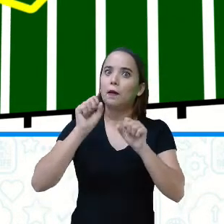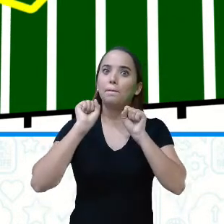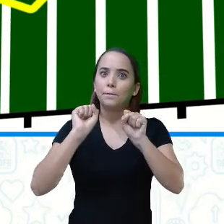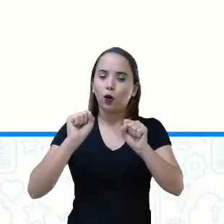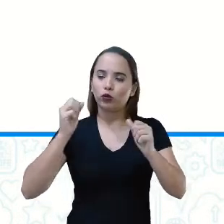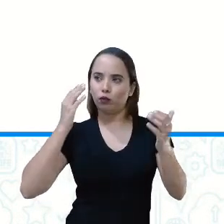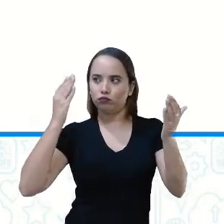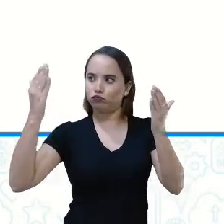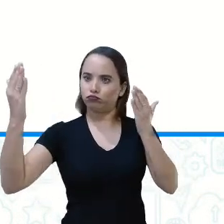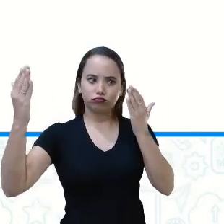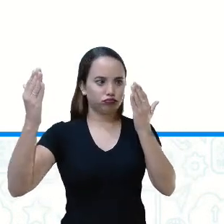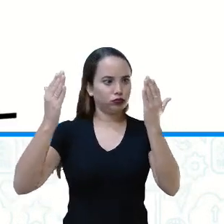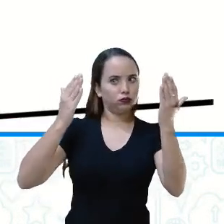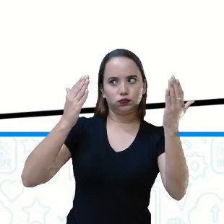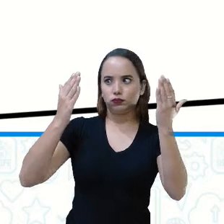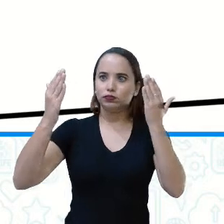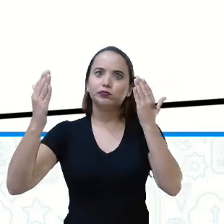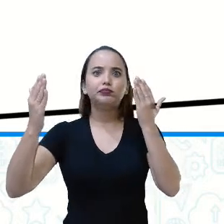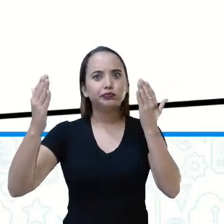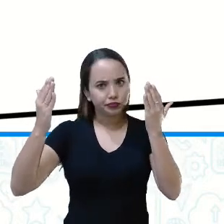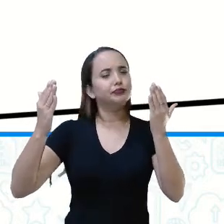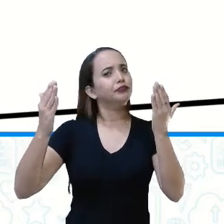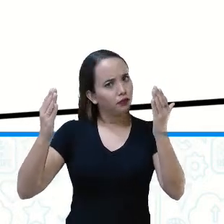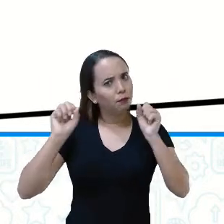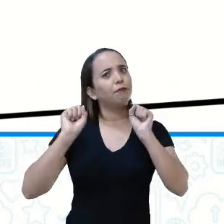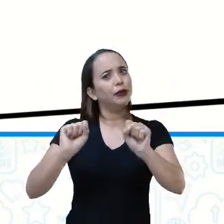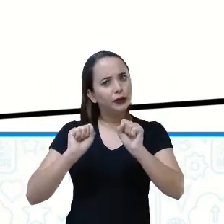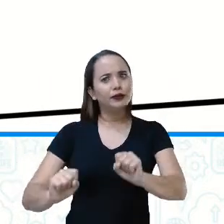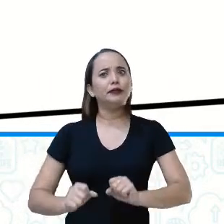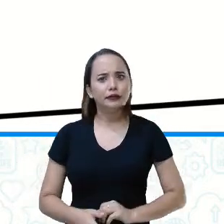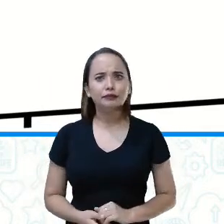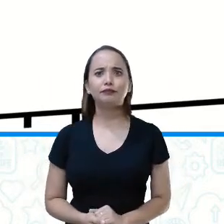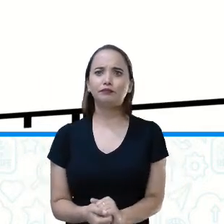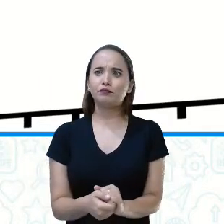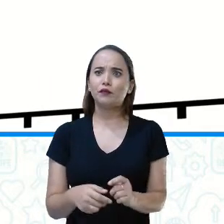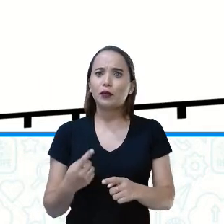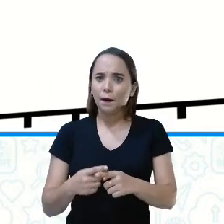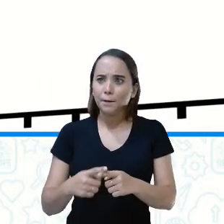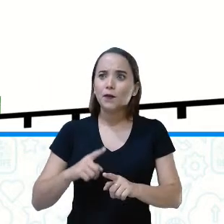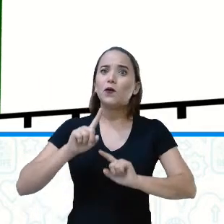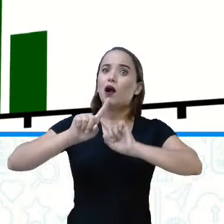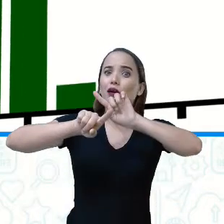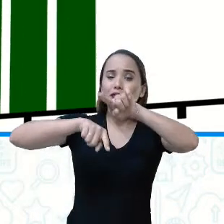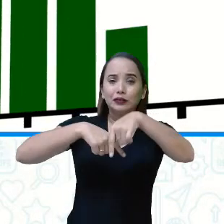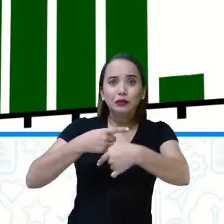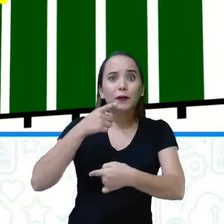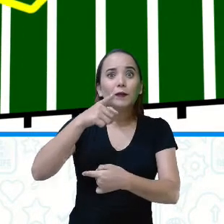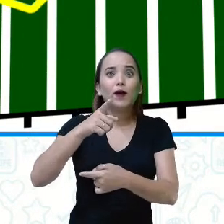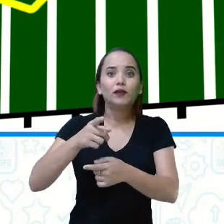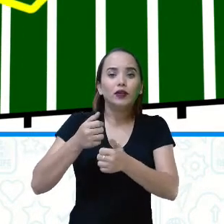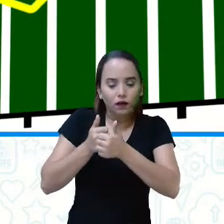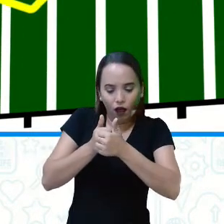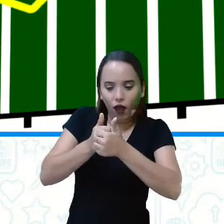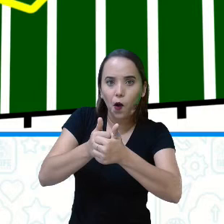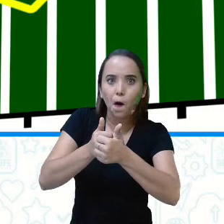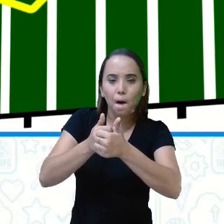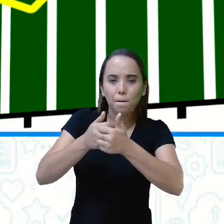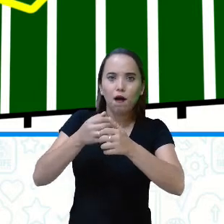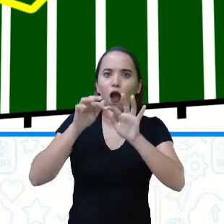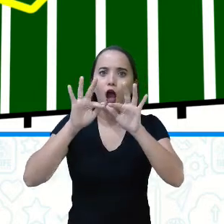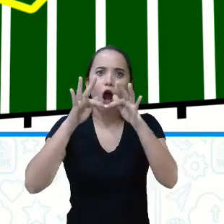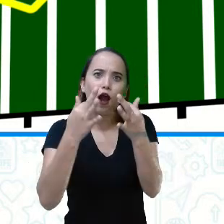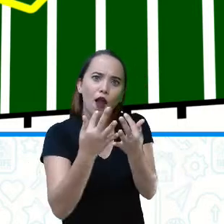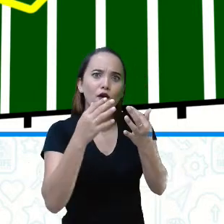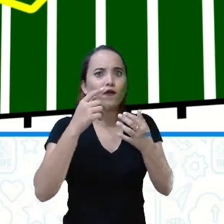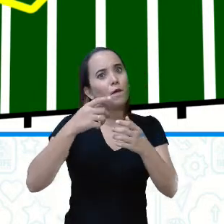mais alta, para tentar mudar aí esse comportamento, para que a sua família possa aí economizar. Então, os gráficos, acho que aí todo